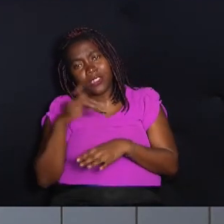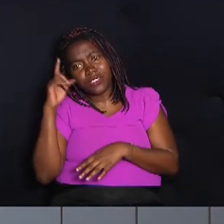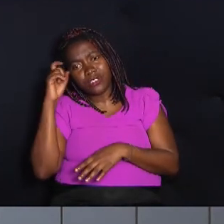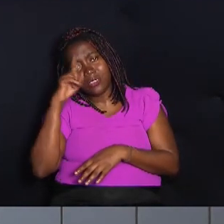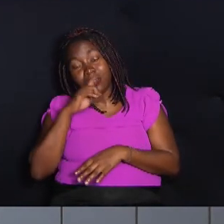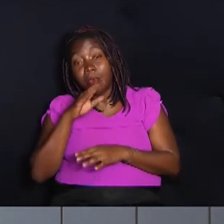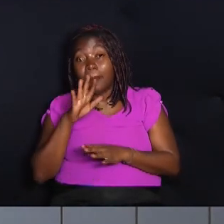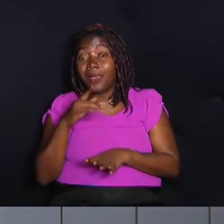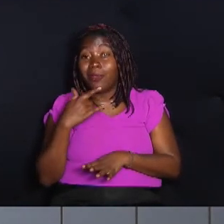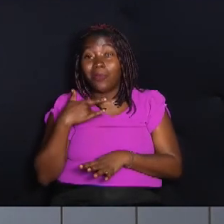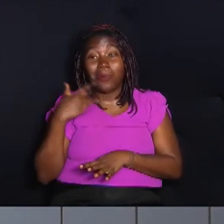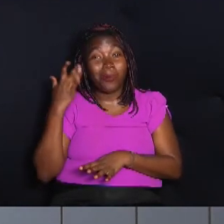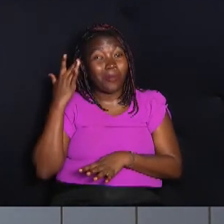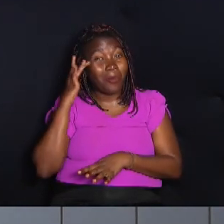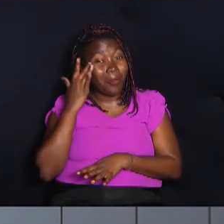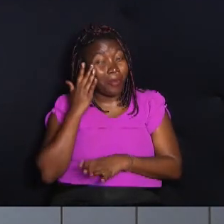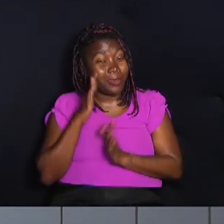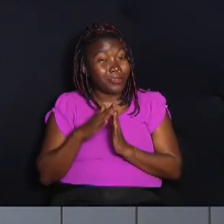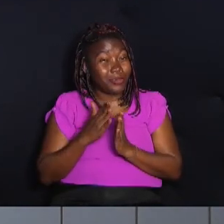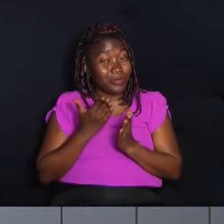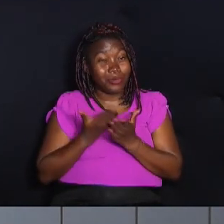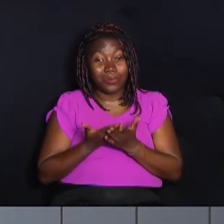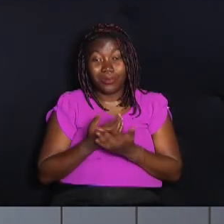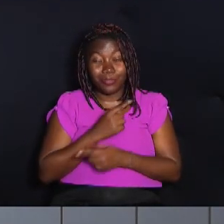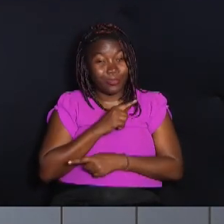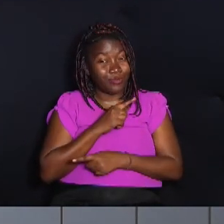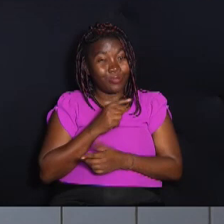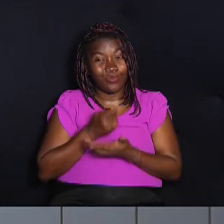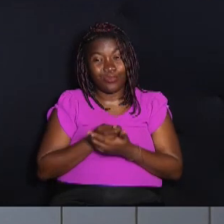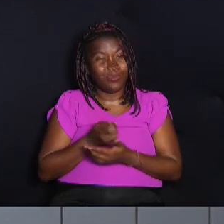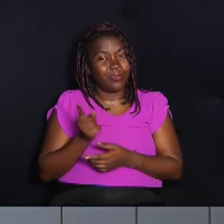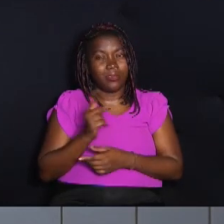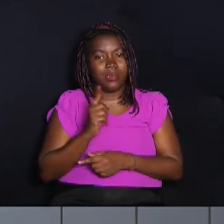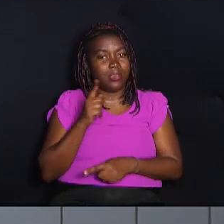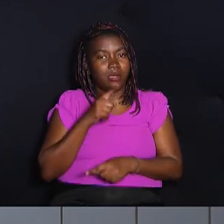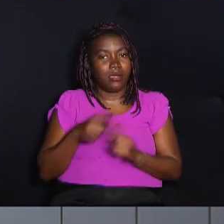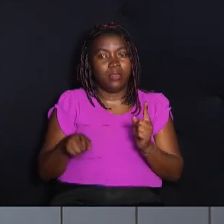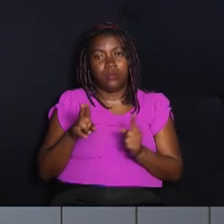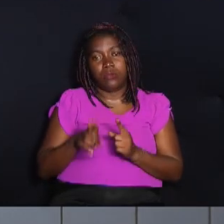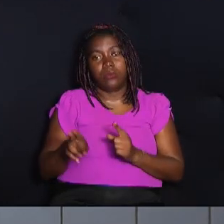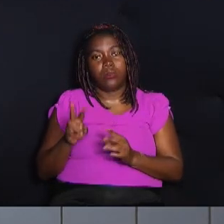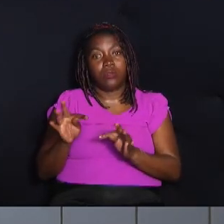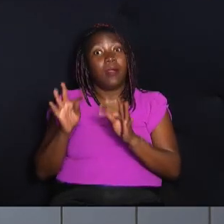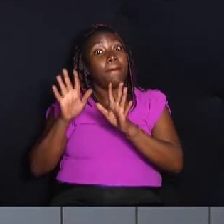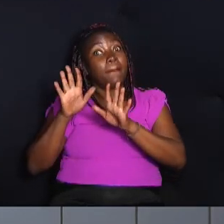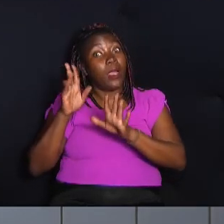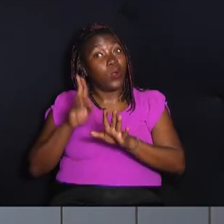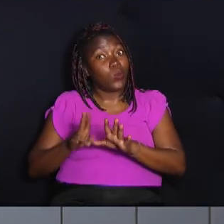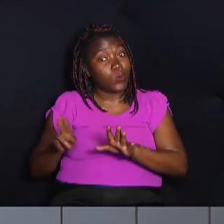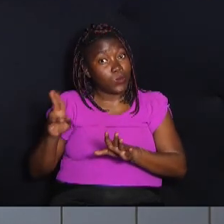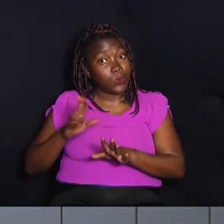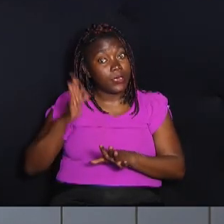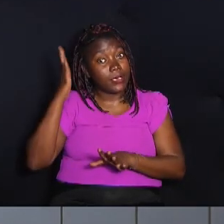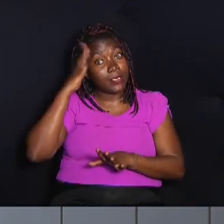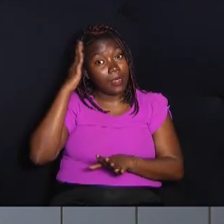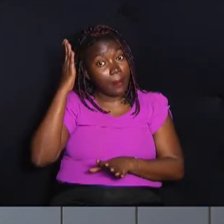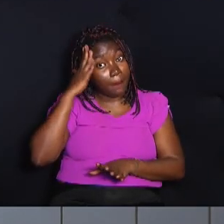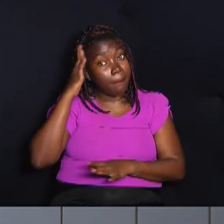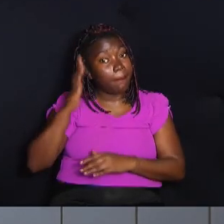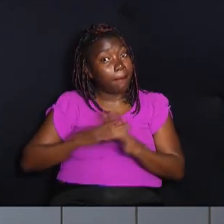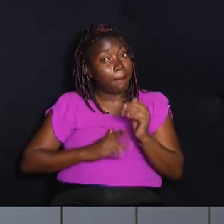as nossas escolas não devem proibir o uso da tecnologia, mas usar sabendo usar,